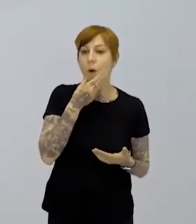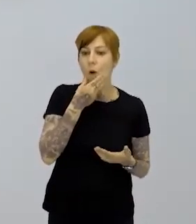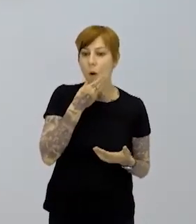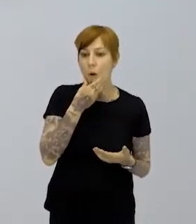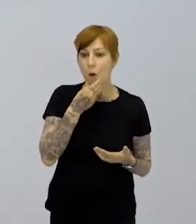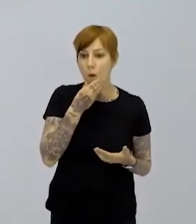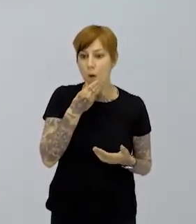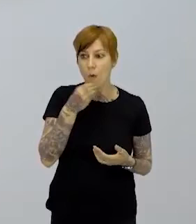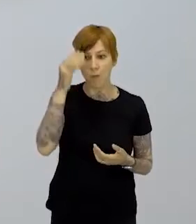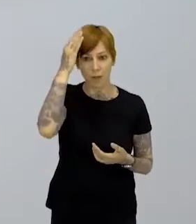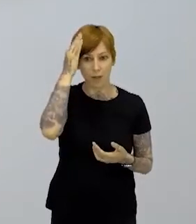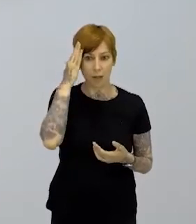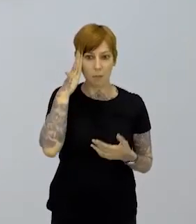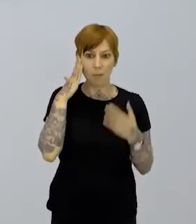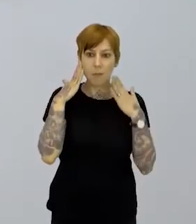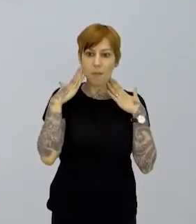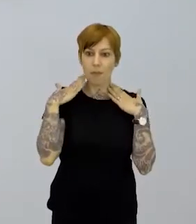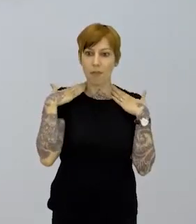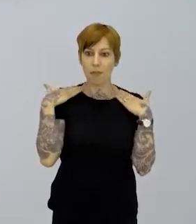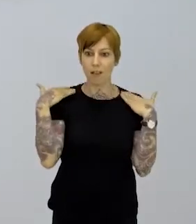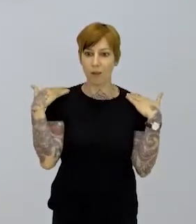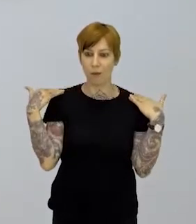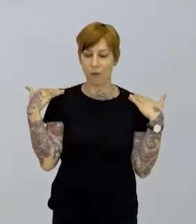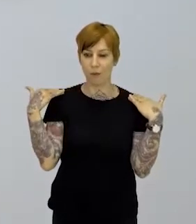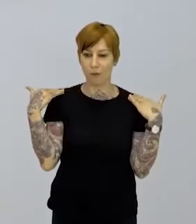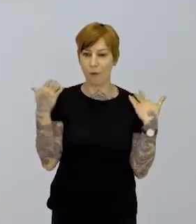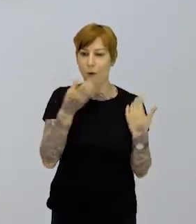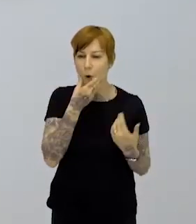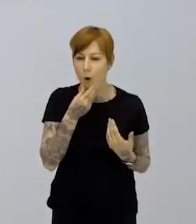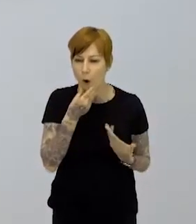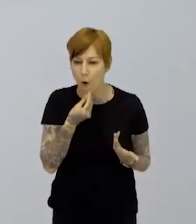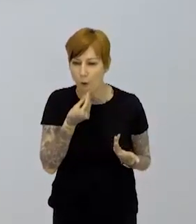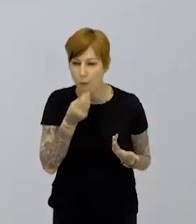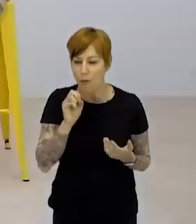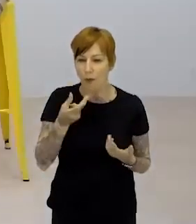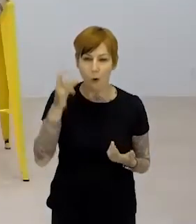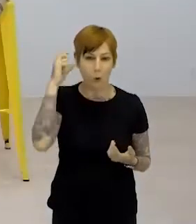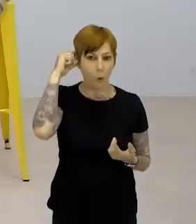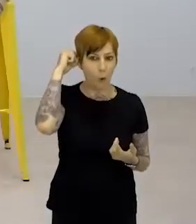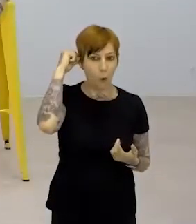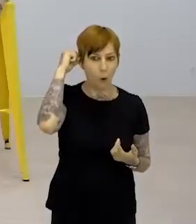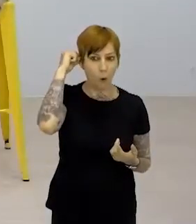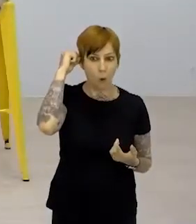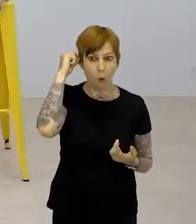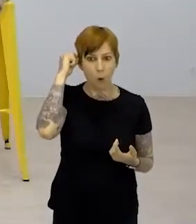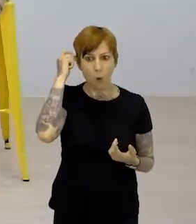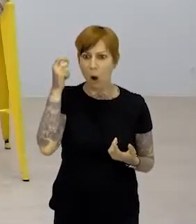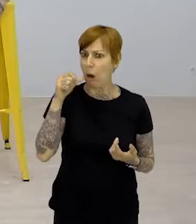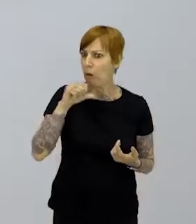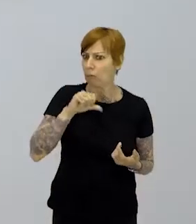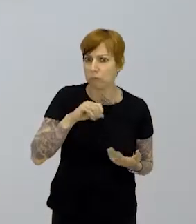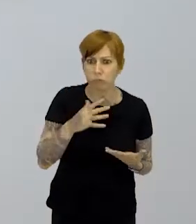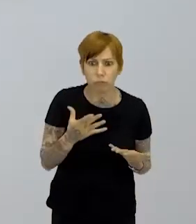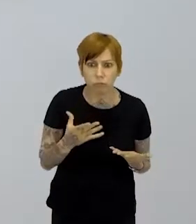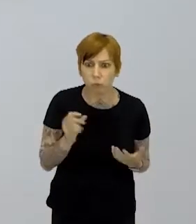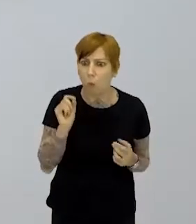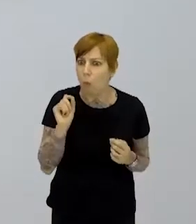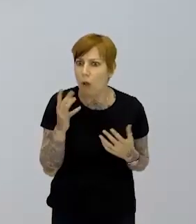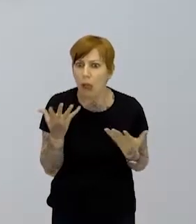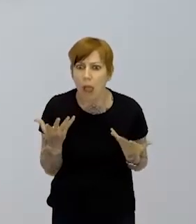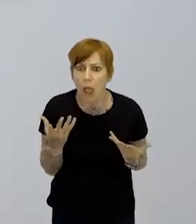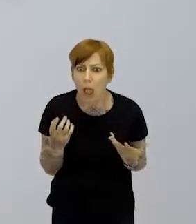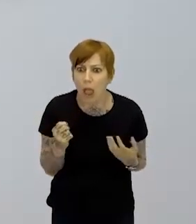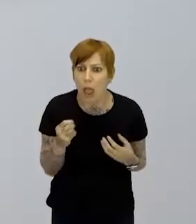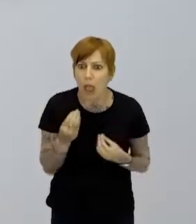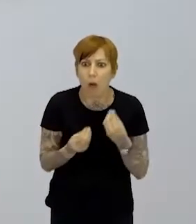cabelo comprido. Ou então, os meninos, os jovens com brinco na orelha. Gente, era um absurdo. Era uma coisa de outro mundo.